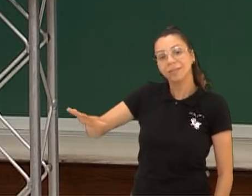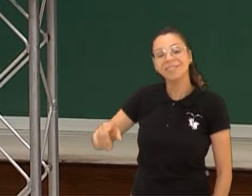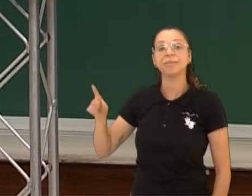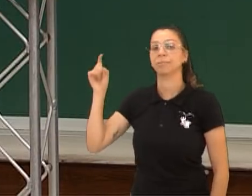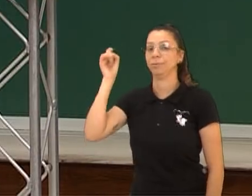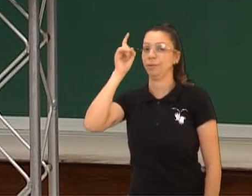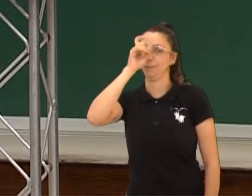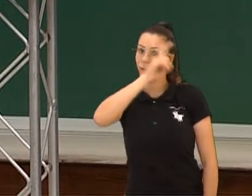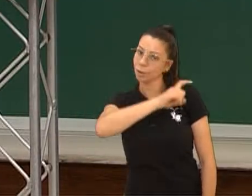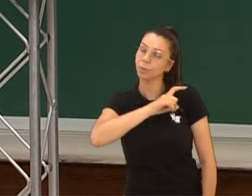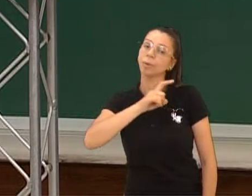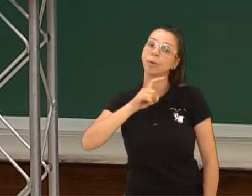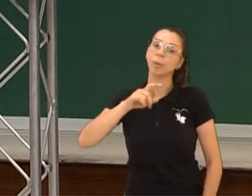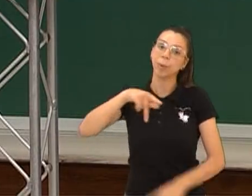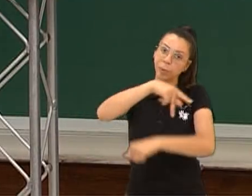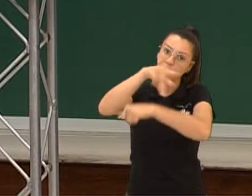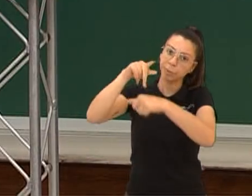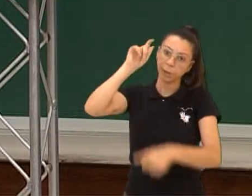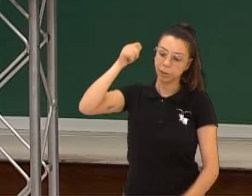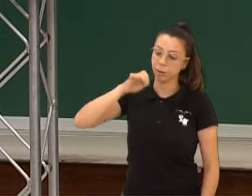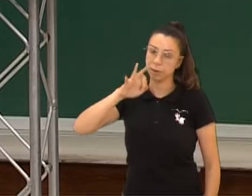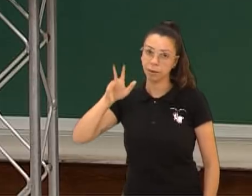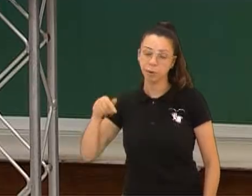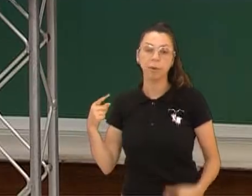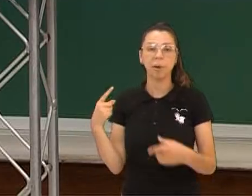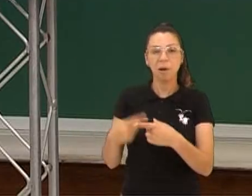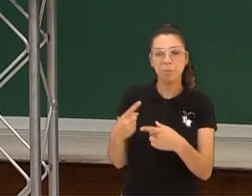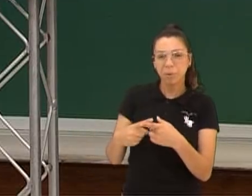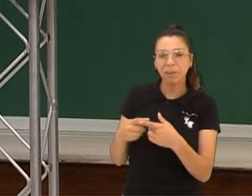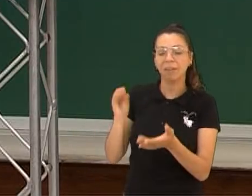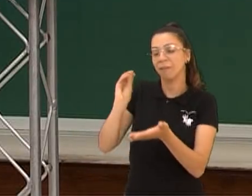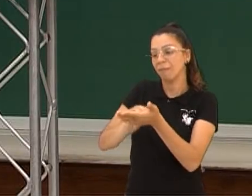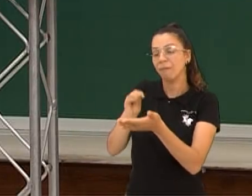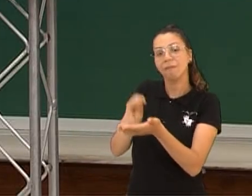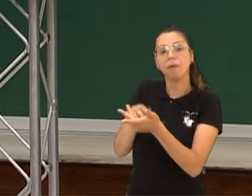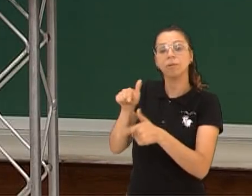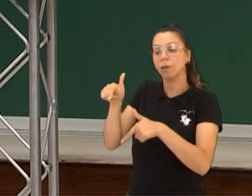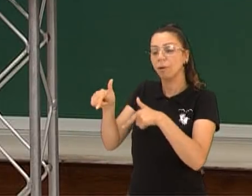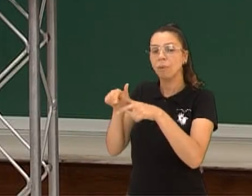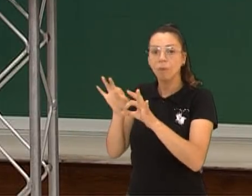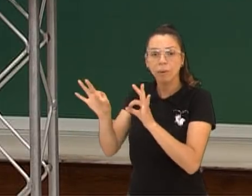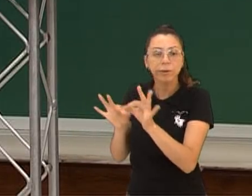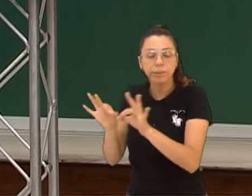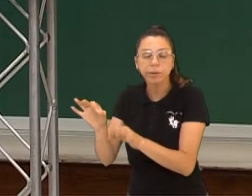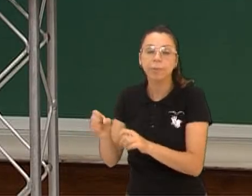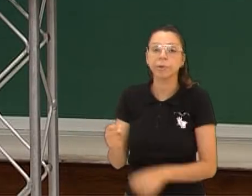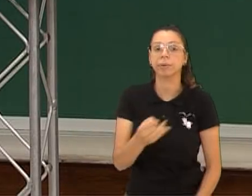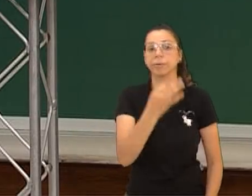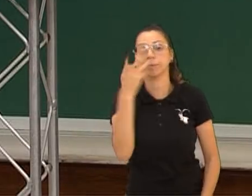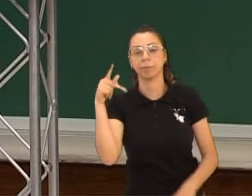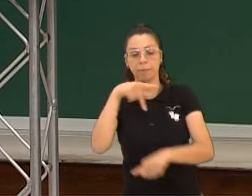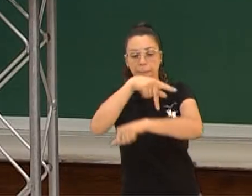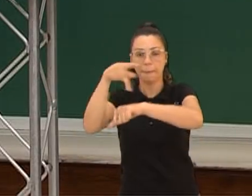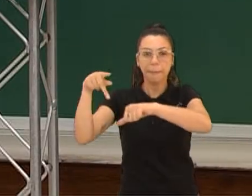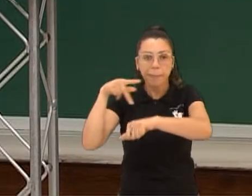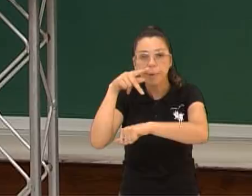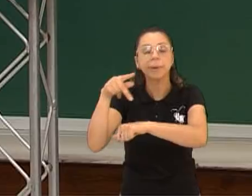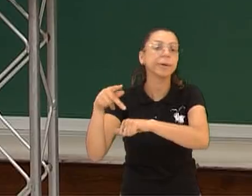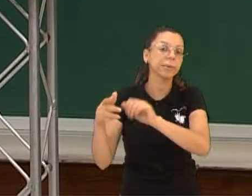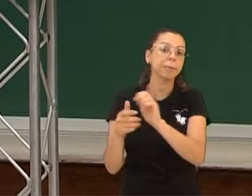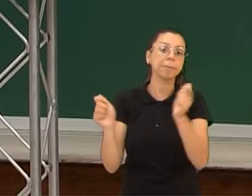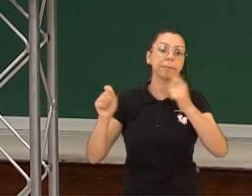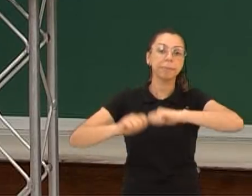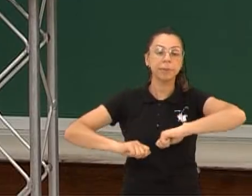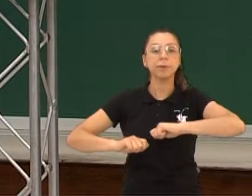para os países africanos. Eles enfrentam uma desorganização rural, né? Alguns países, né, acreditem vocês ou não, eles têm que